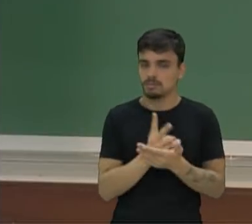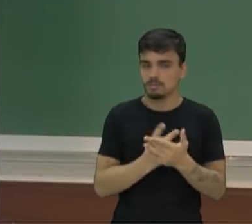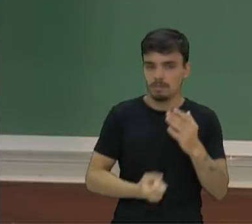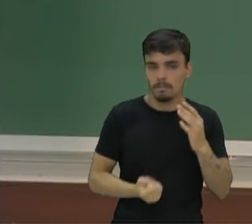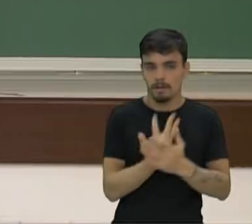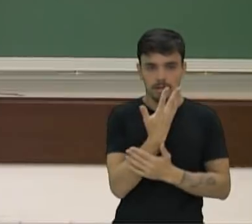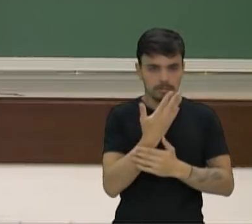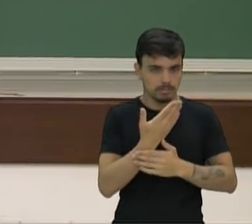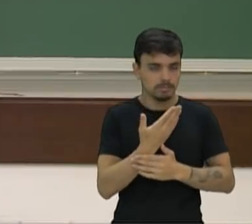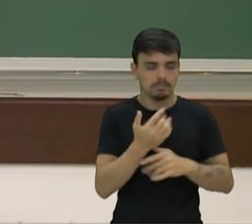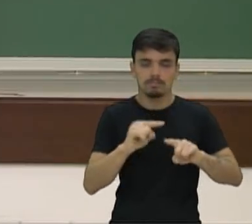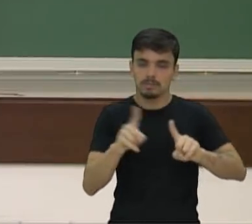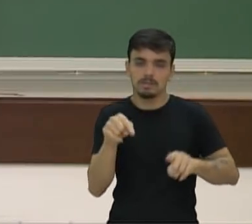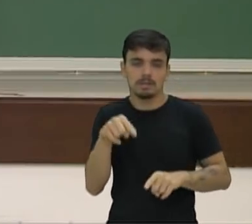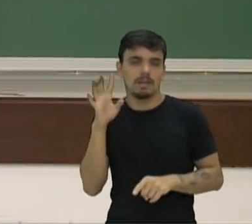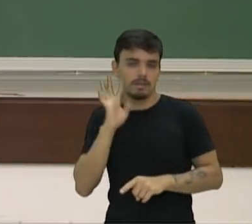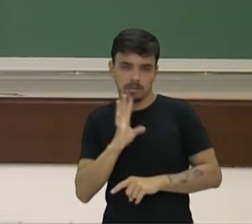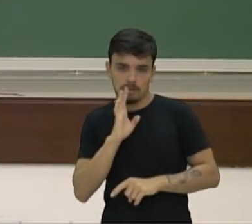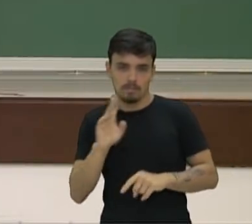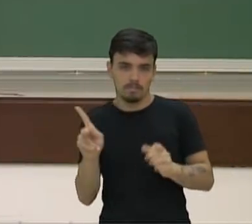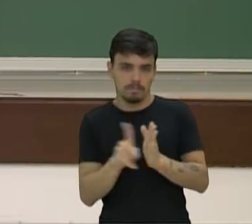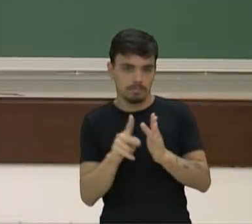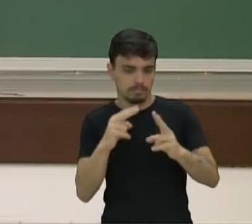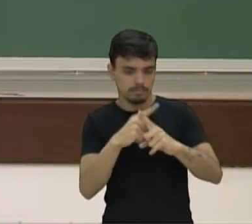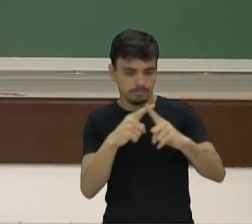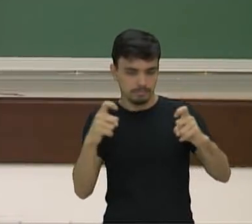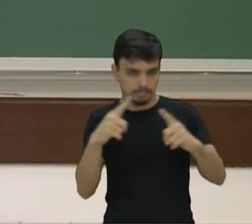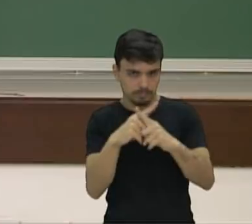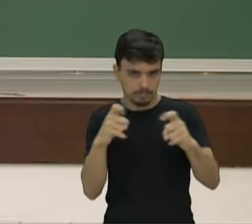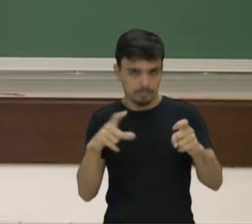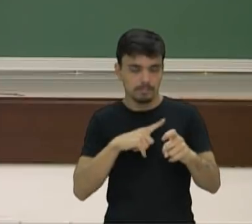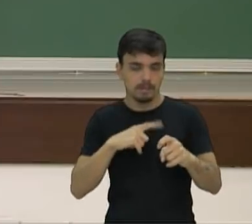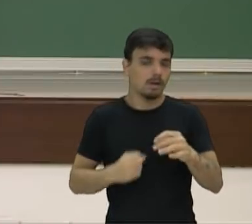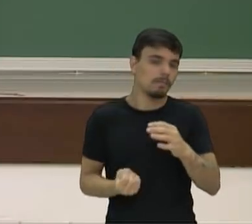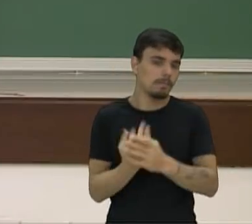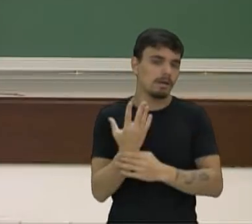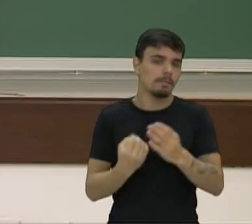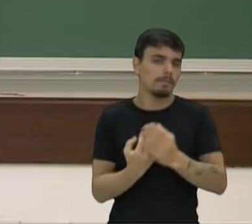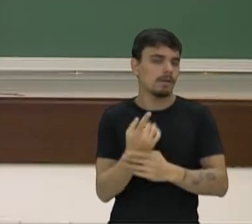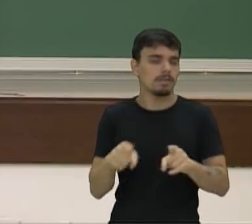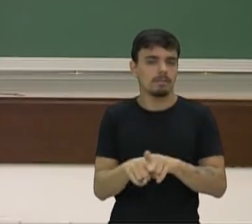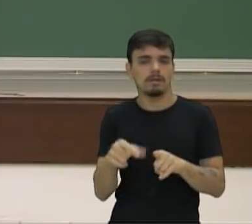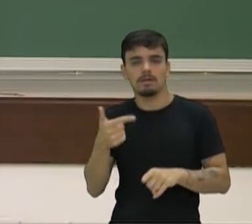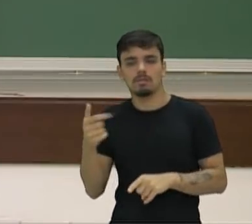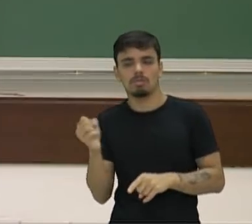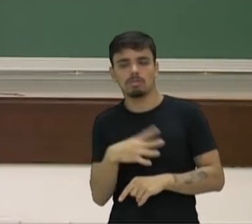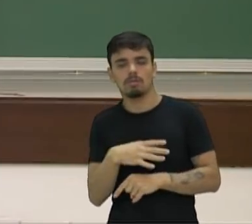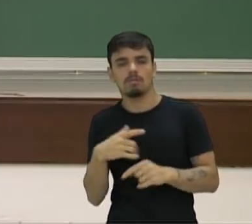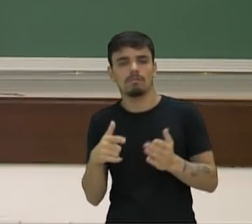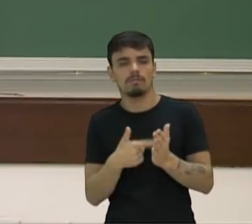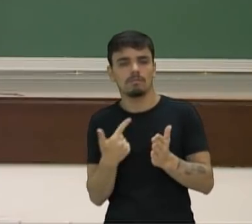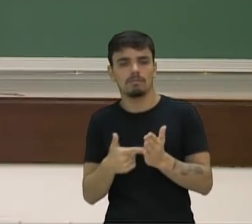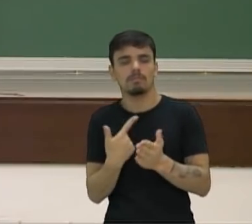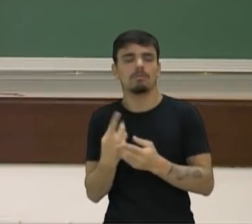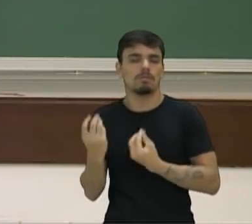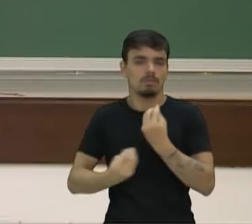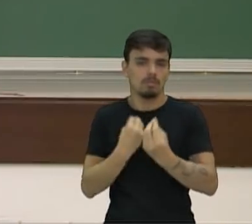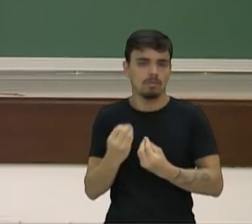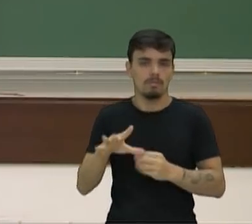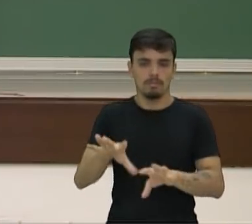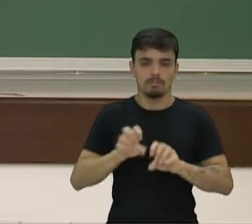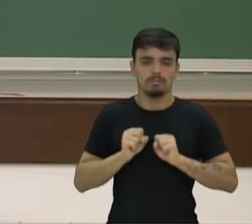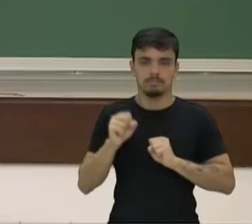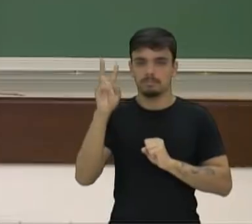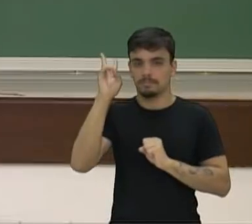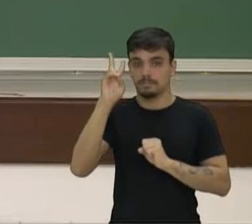é a grande graça da ciência, né? Sempre se aparecem novas fontes, novos livros, novas formas de abordar a história. Ainda bem,